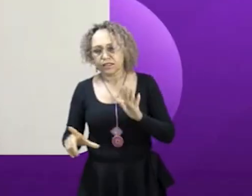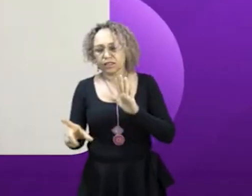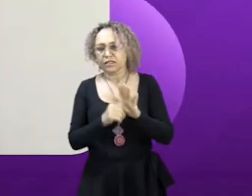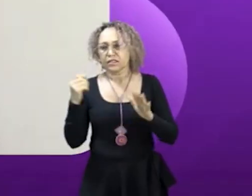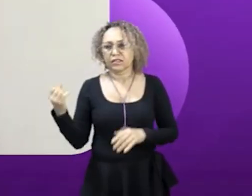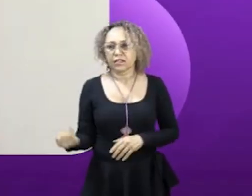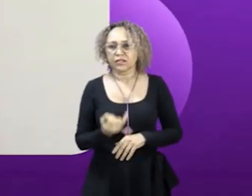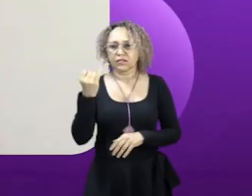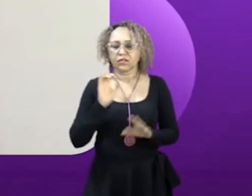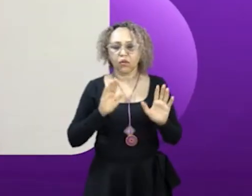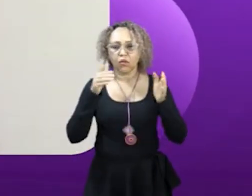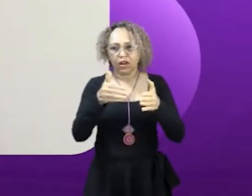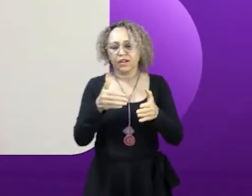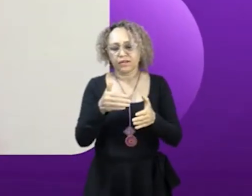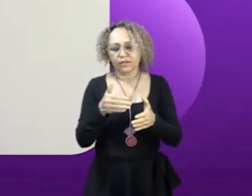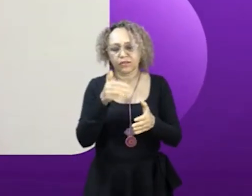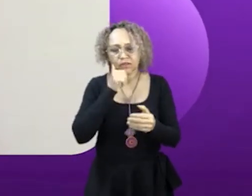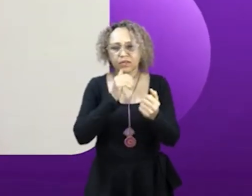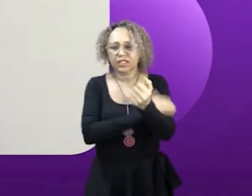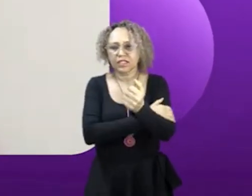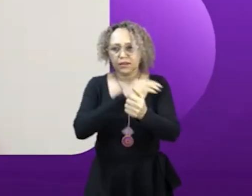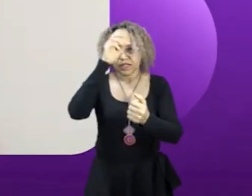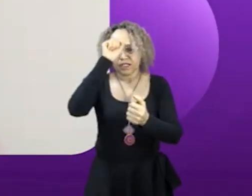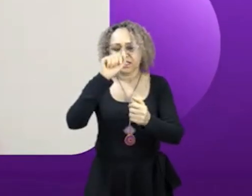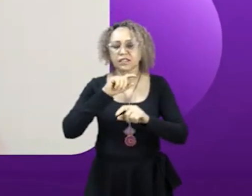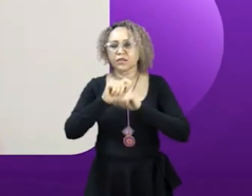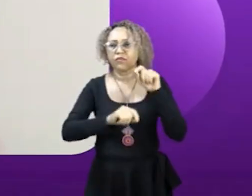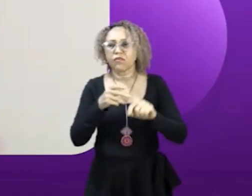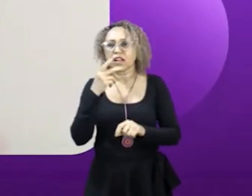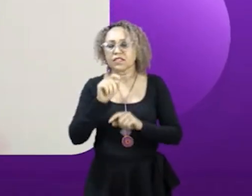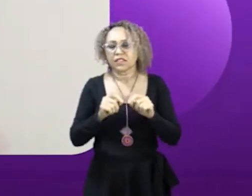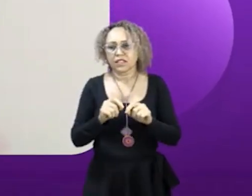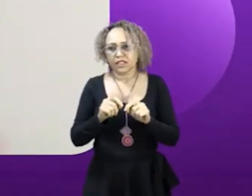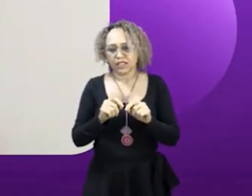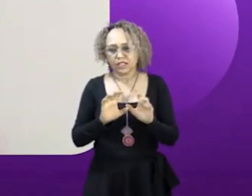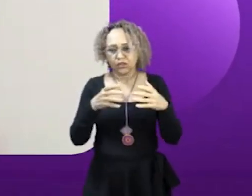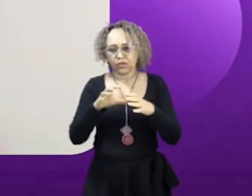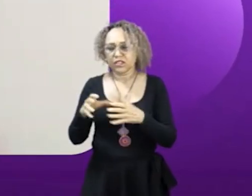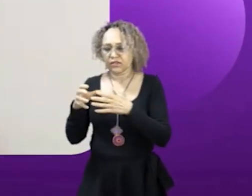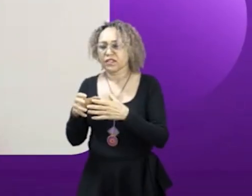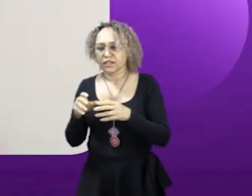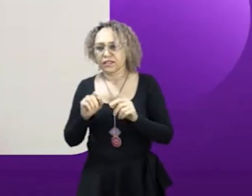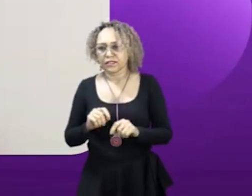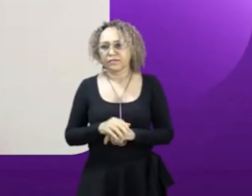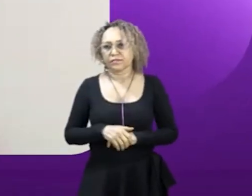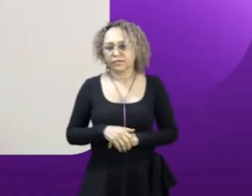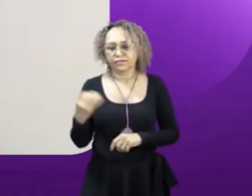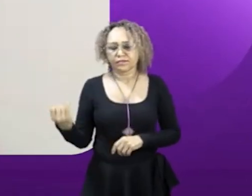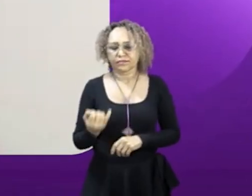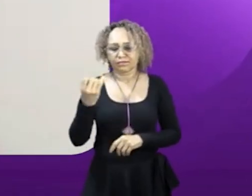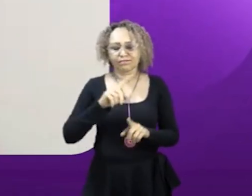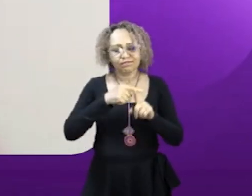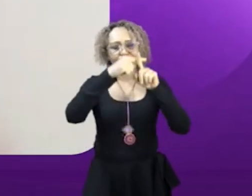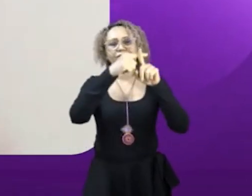Ao olhar para o feminismo e aprender com ele, essencialmente a gente está falando de construção de coletividade, e isso é muito